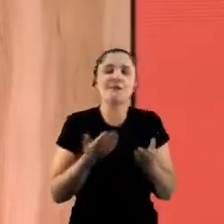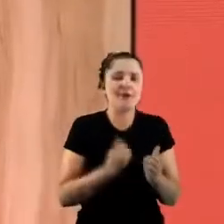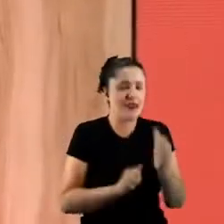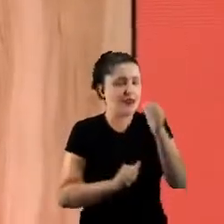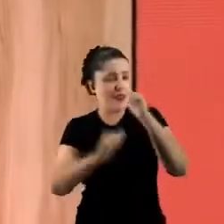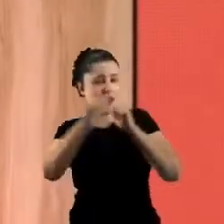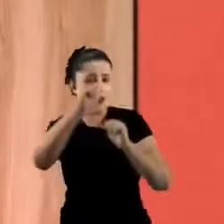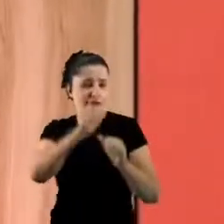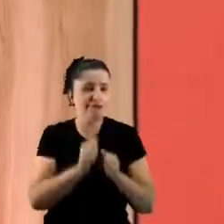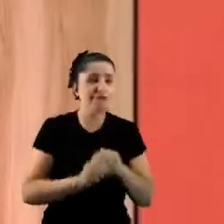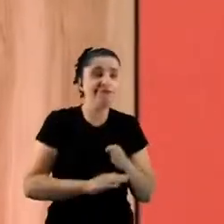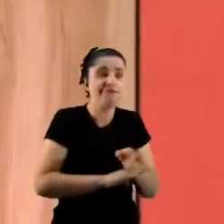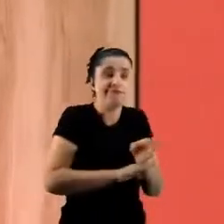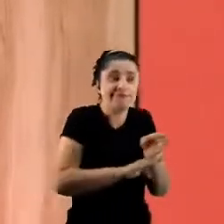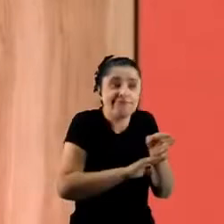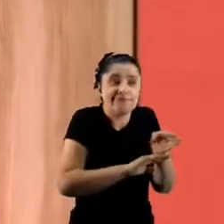pra